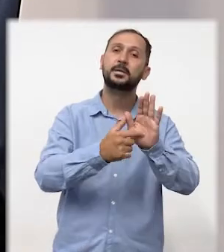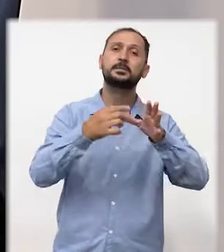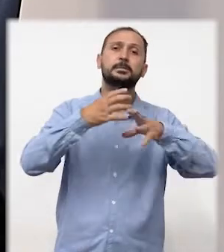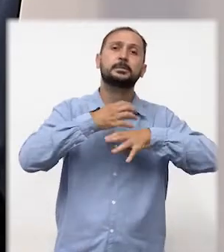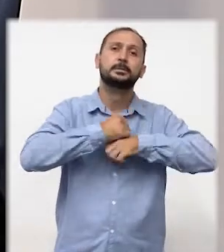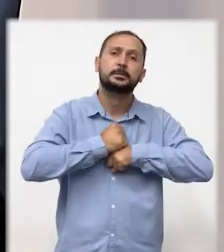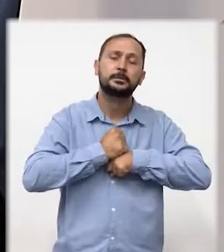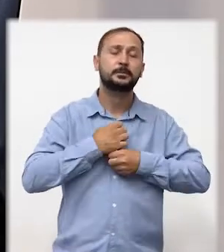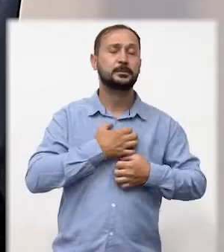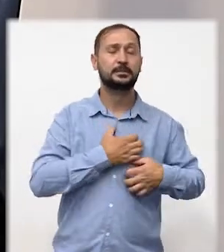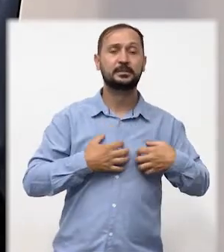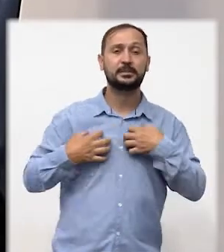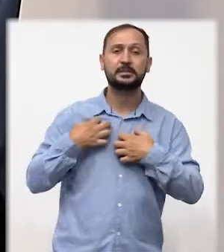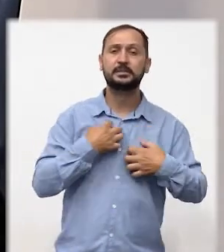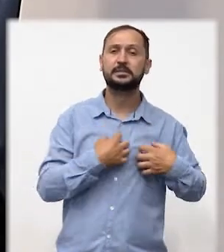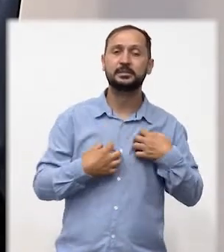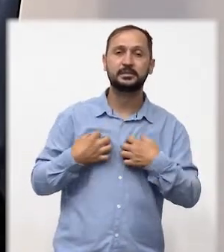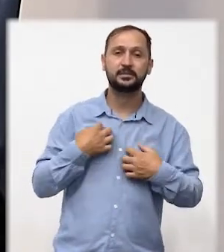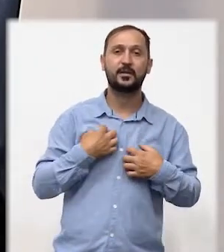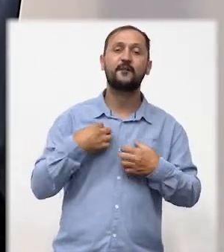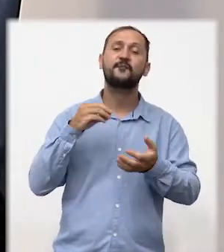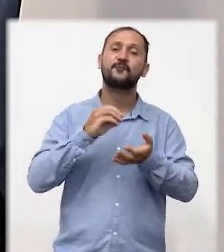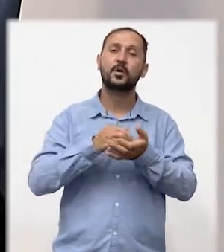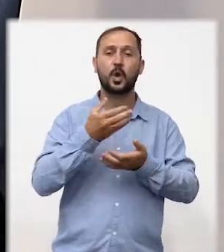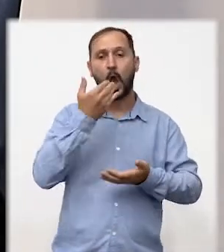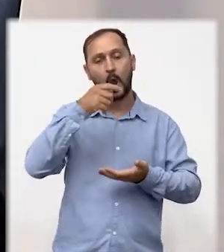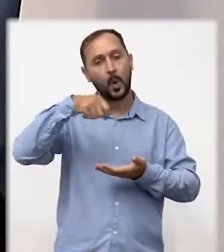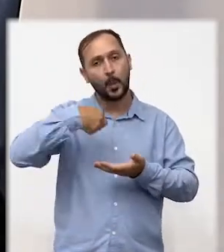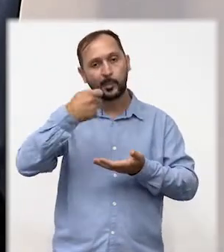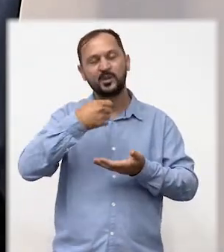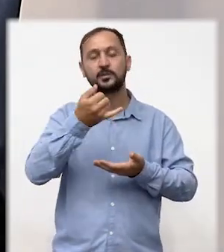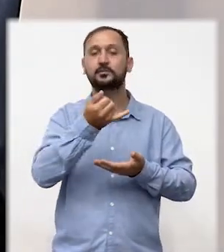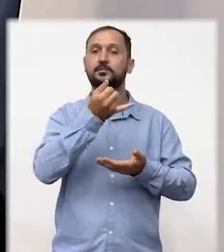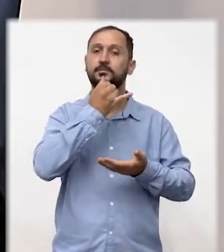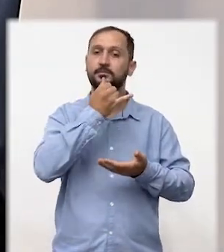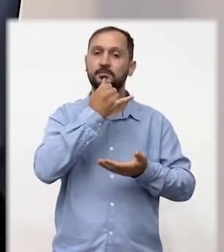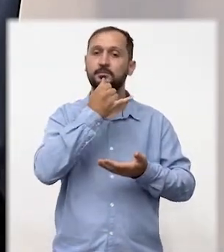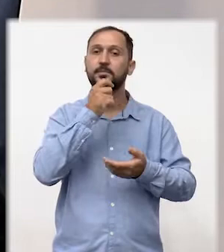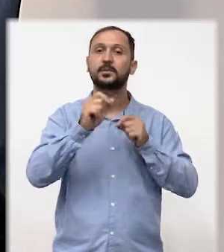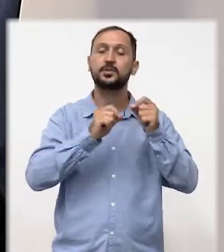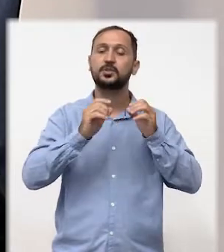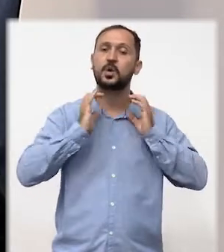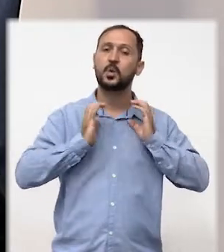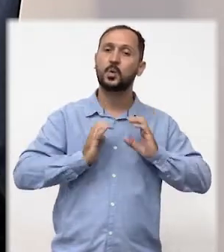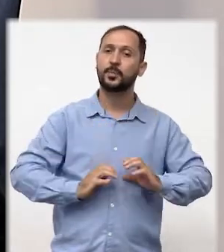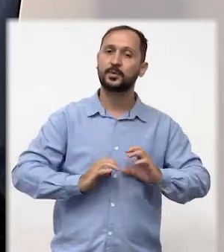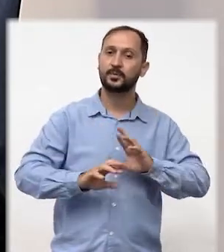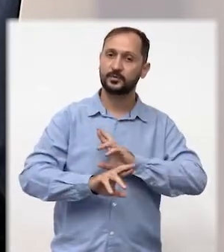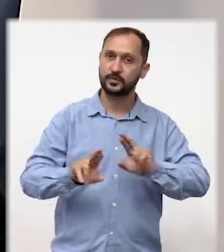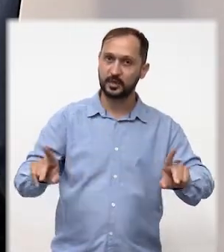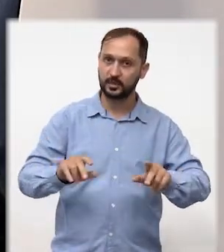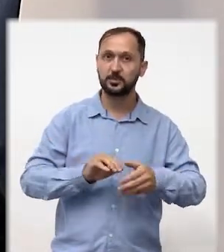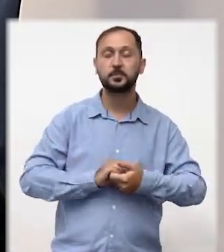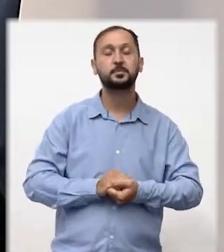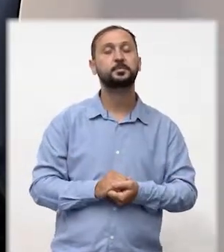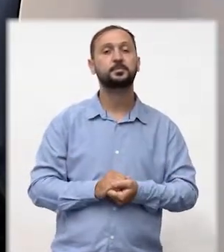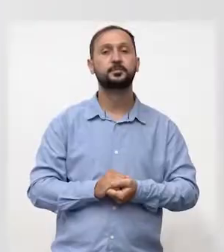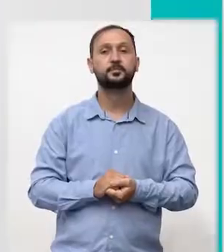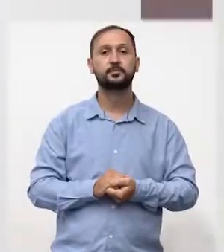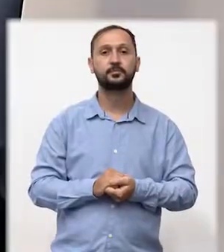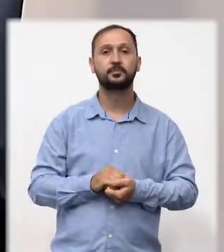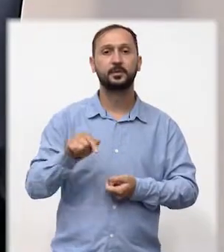depressão, ansiedade, perturbações, falta de apetite, tristeza e demais comportamentos das